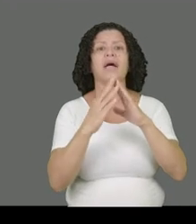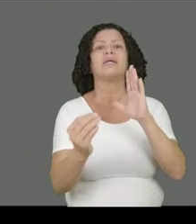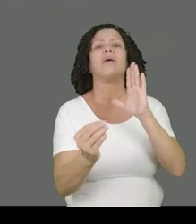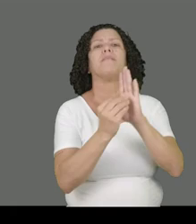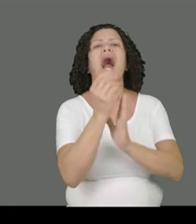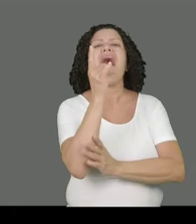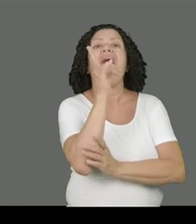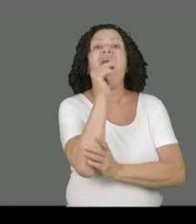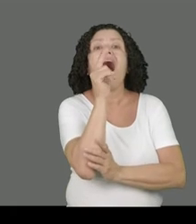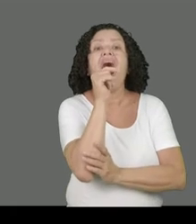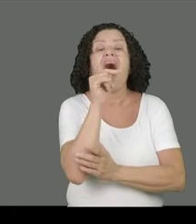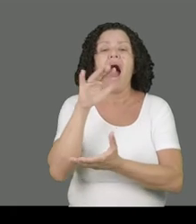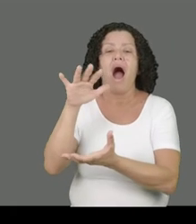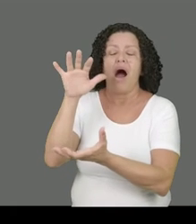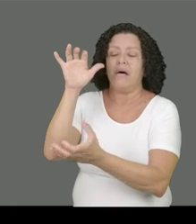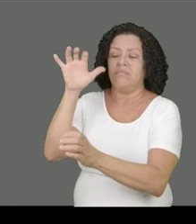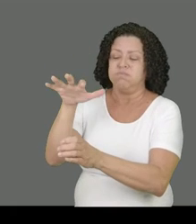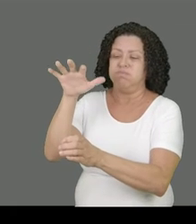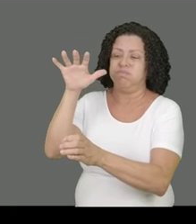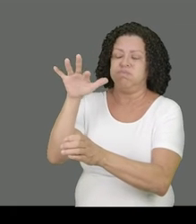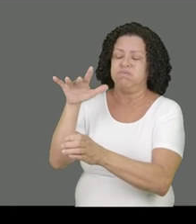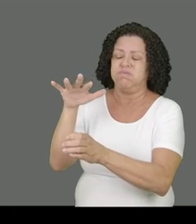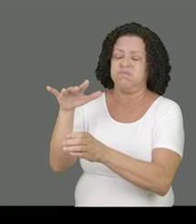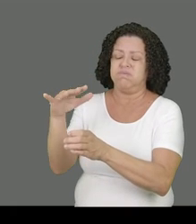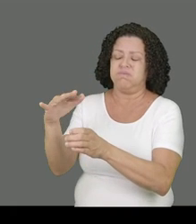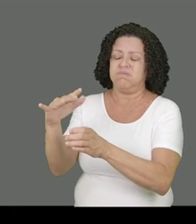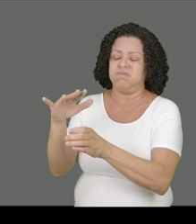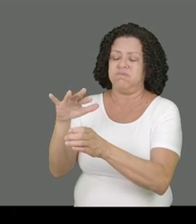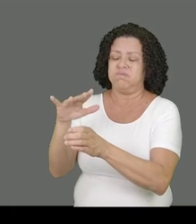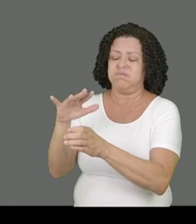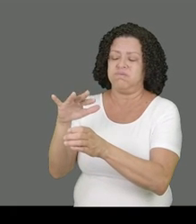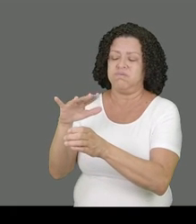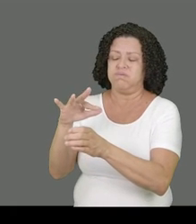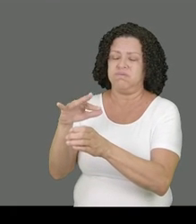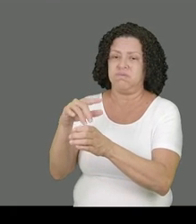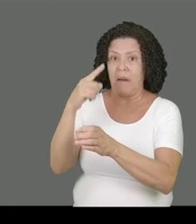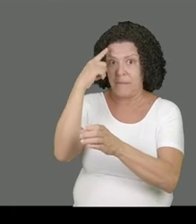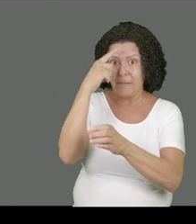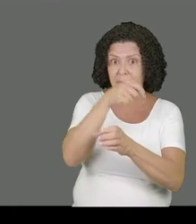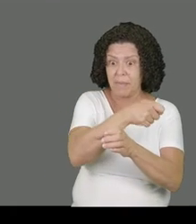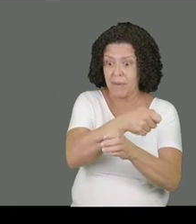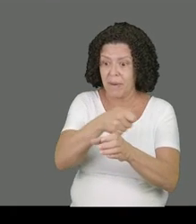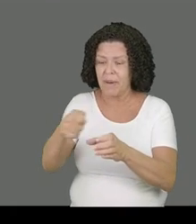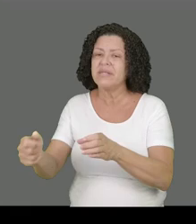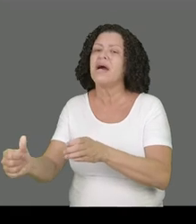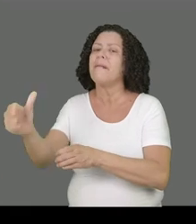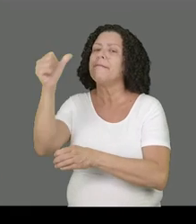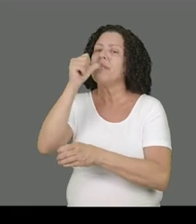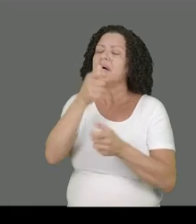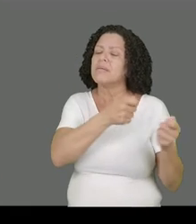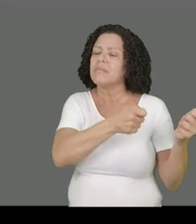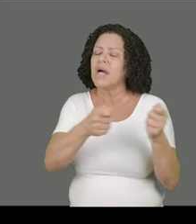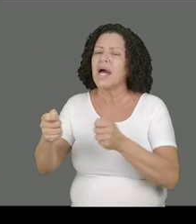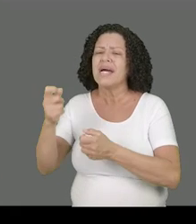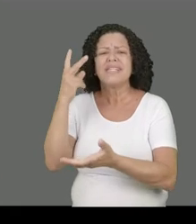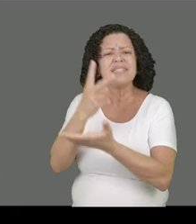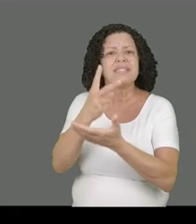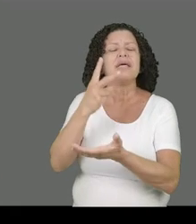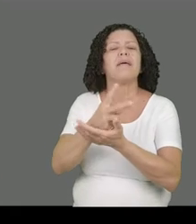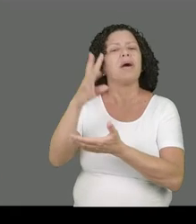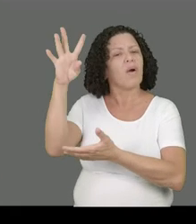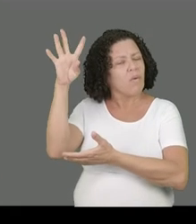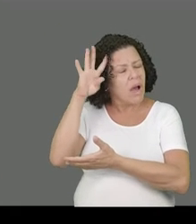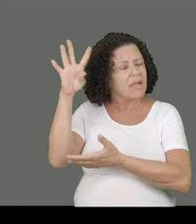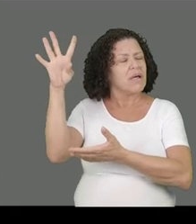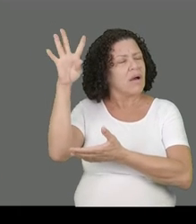aos lares que colocam a água para fluidificação, aquela água é fluidificada para ser tomada durante a semana seguinte, toda